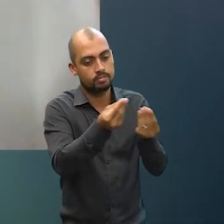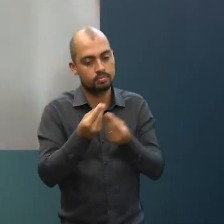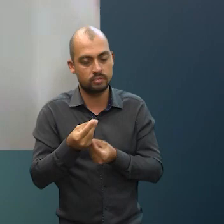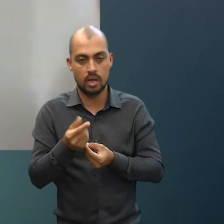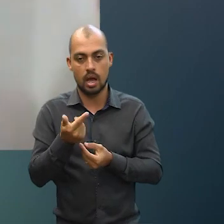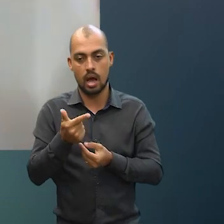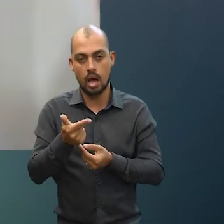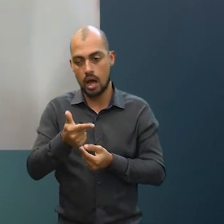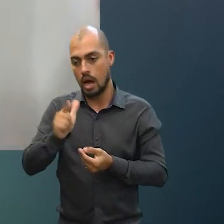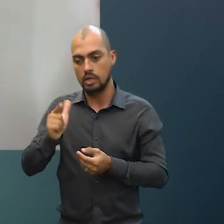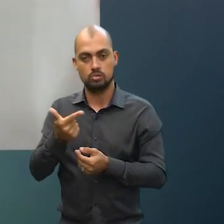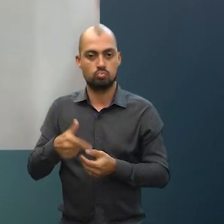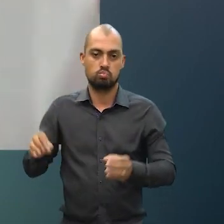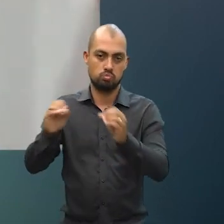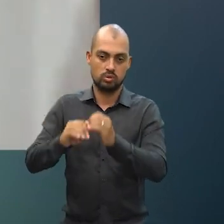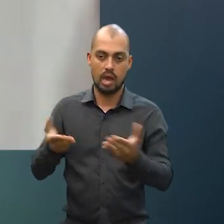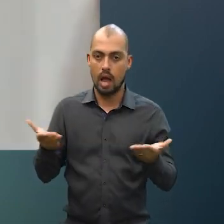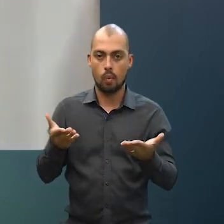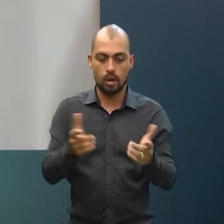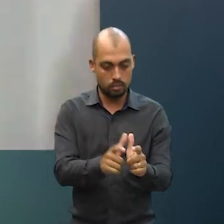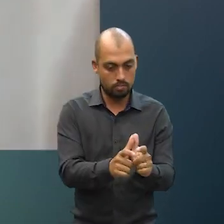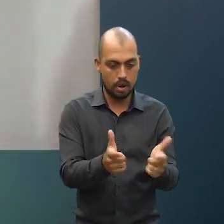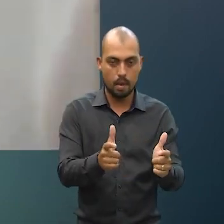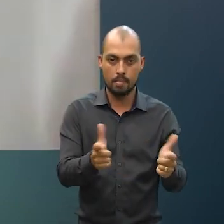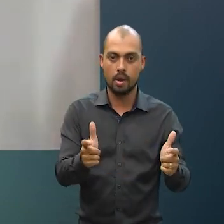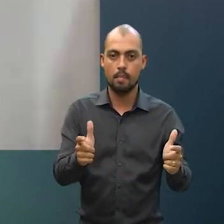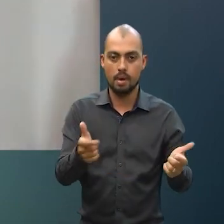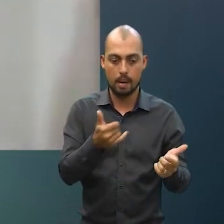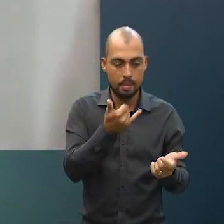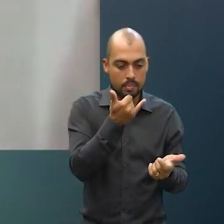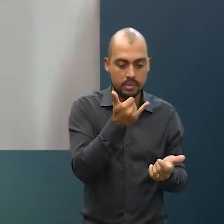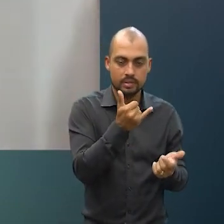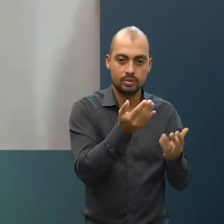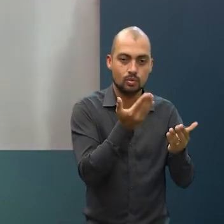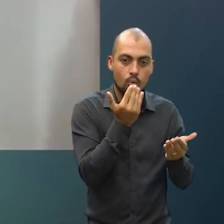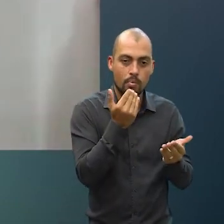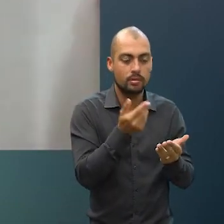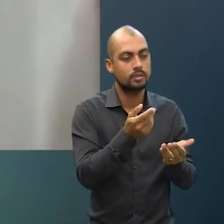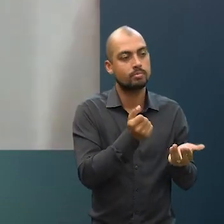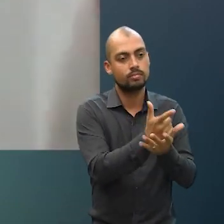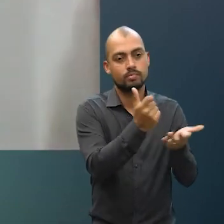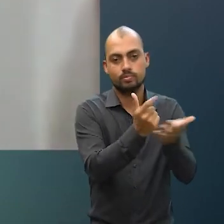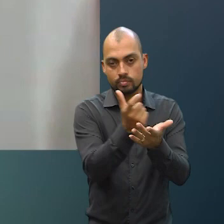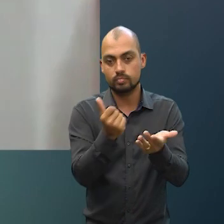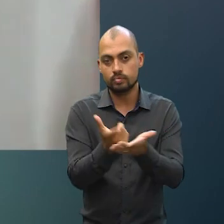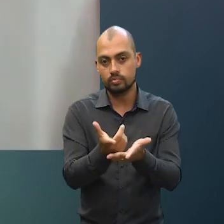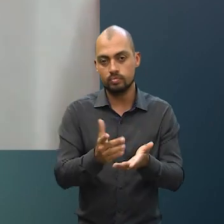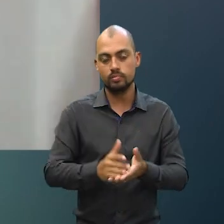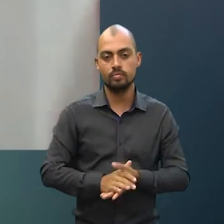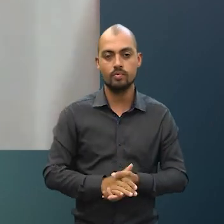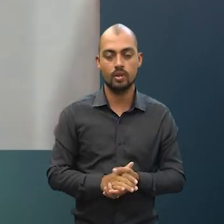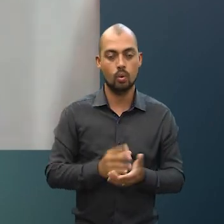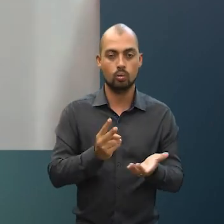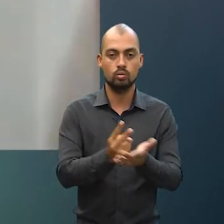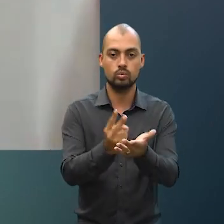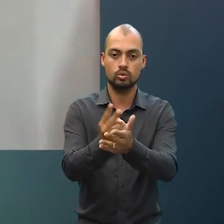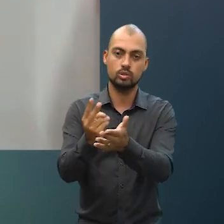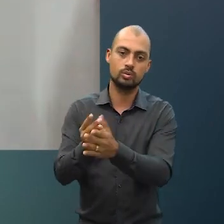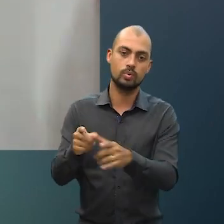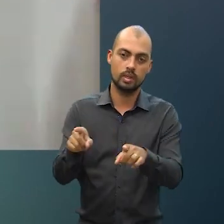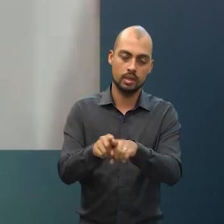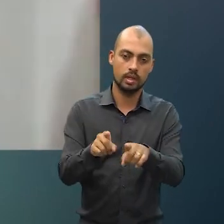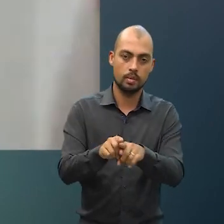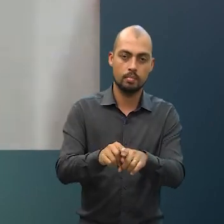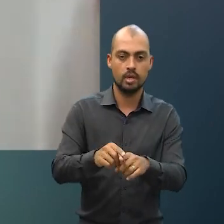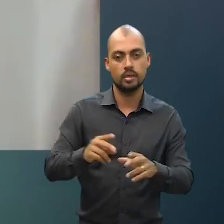mesmo volume que ela está tendo agora, mas num outro volume que vai ser, né, ainda bastante expressivo e que vai fazer